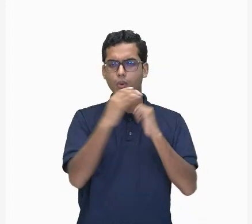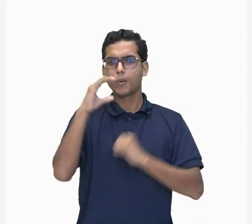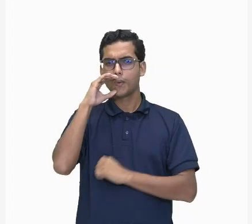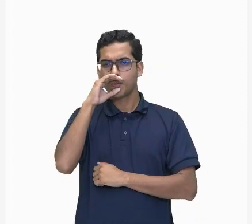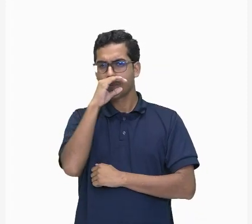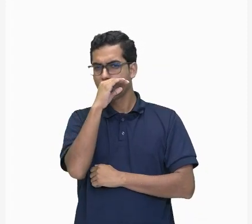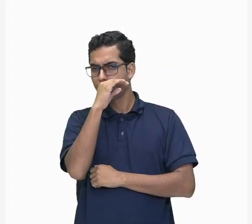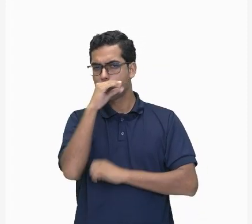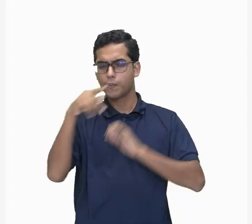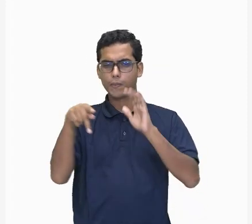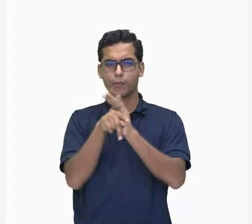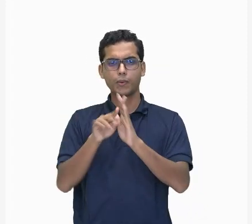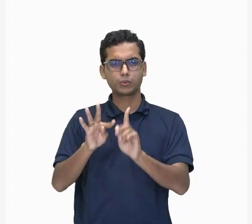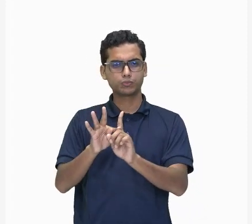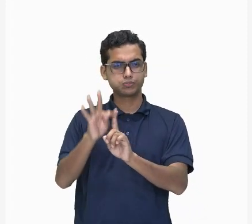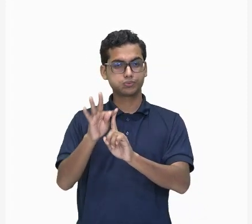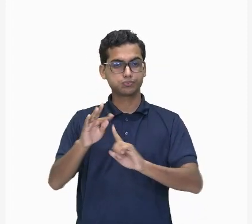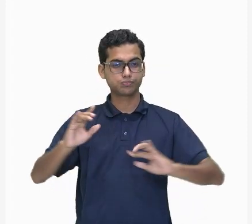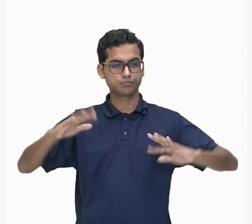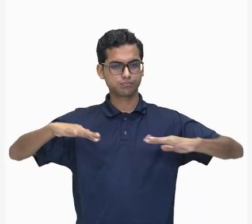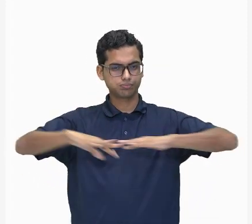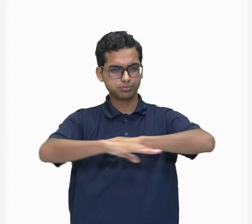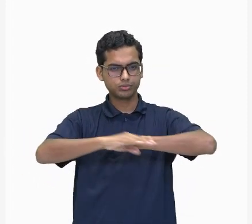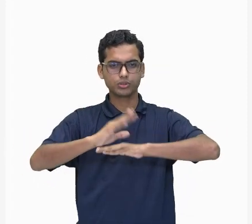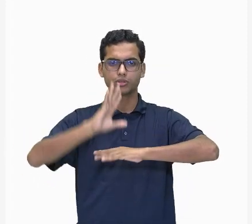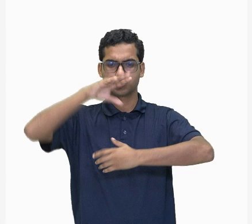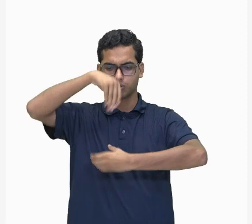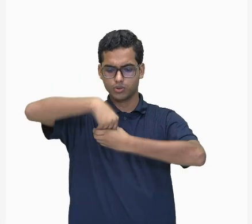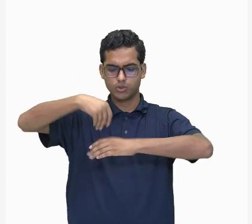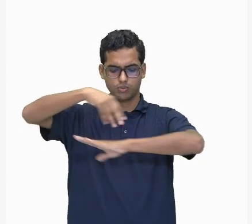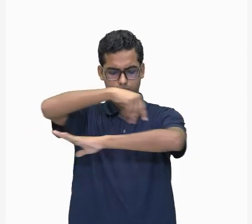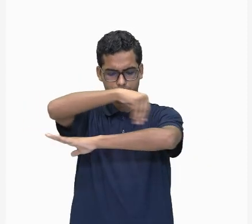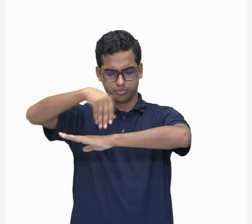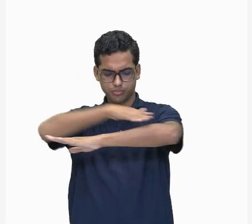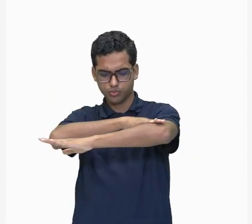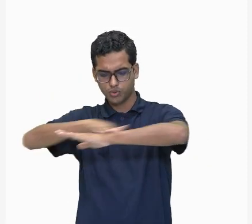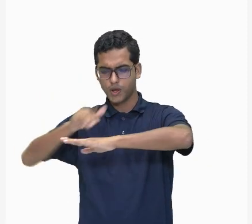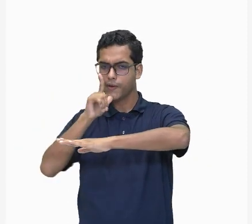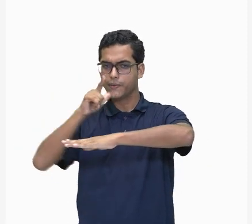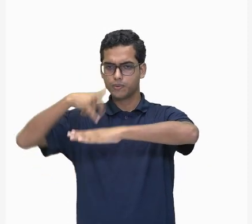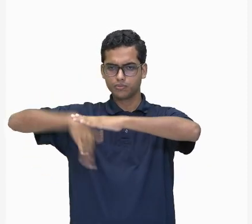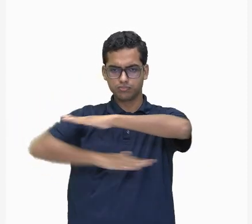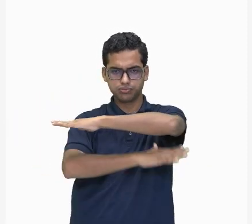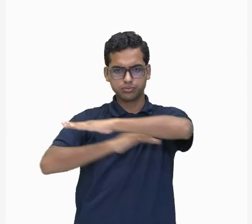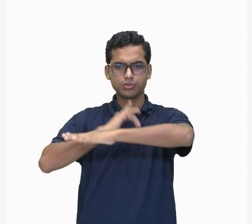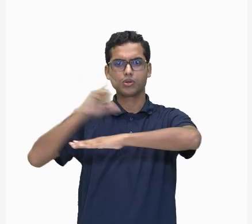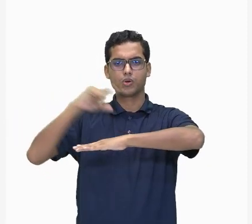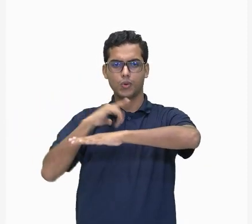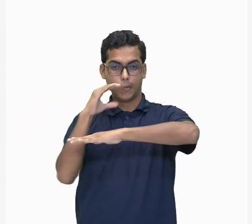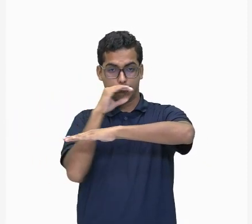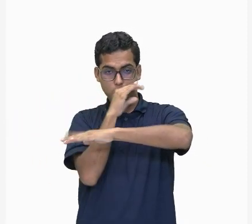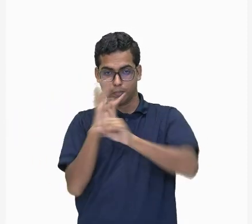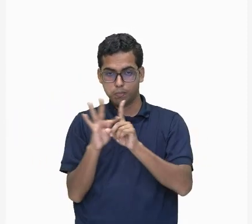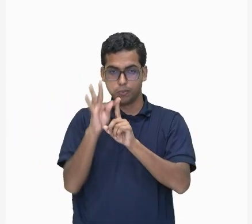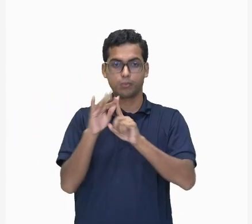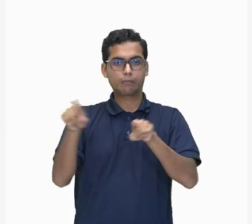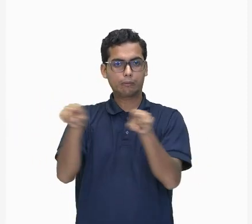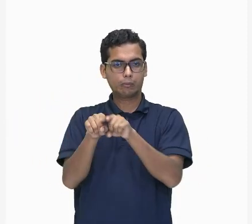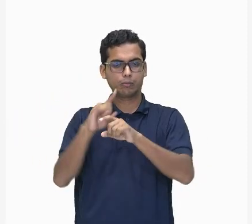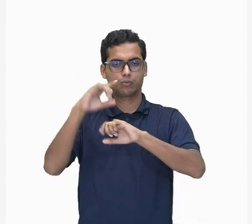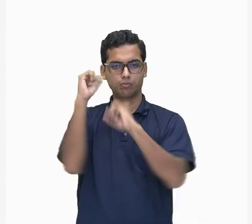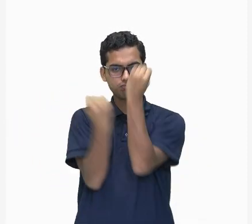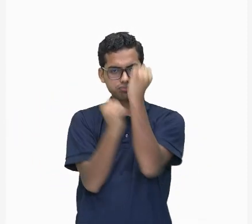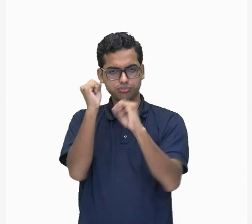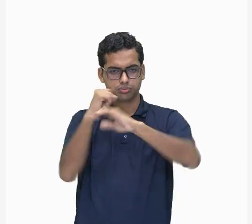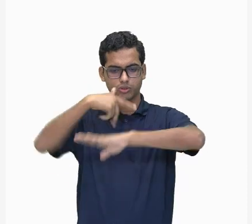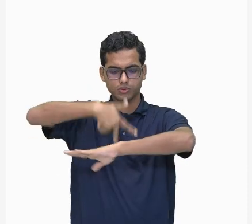solo, transformando-a em vapor de alta pressão. Esse vapor é captado pelas usinas e transformado em